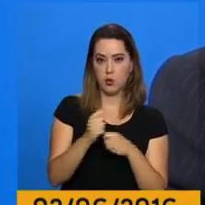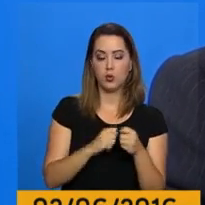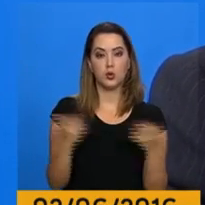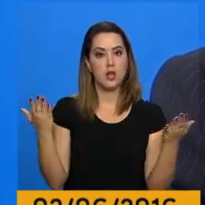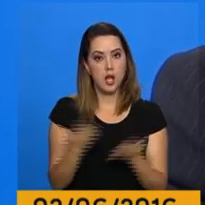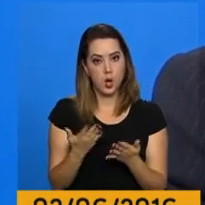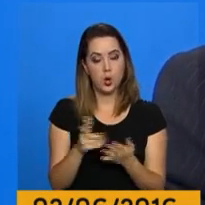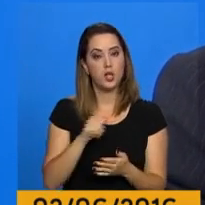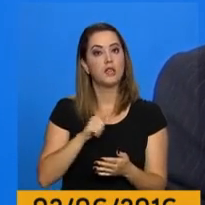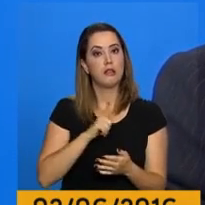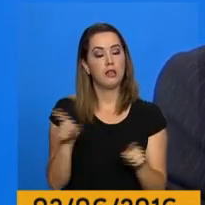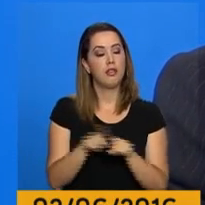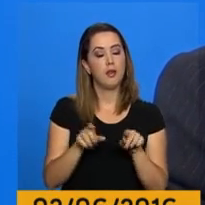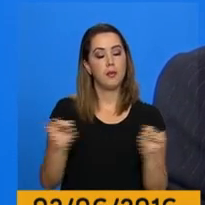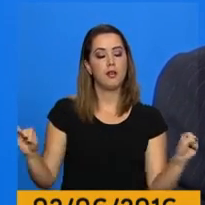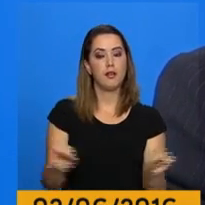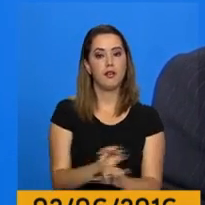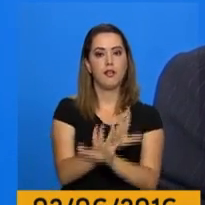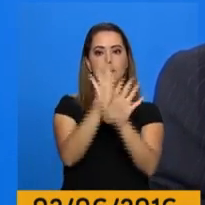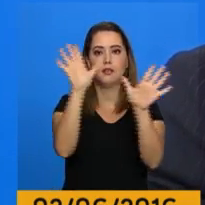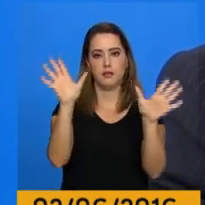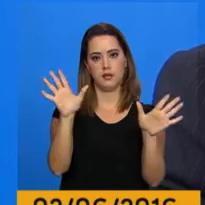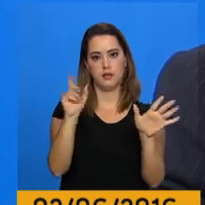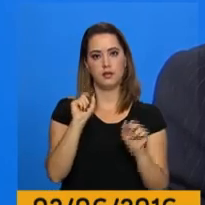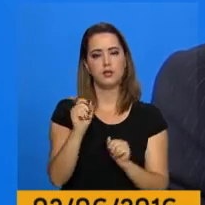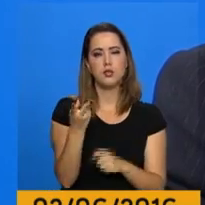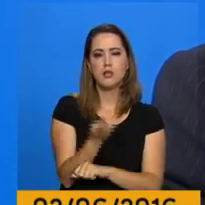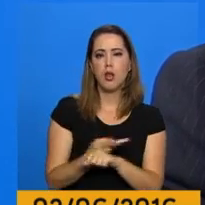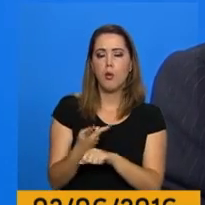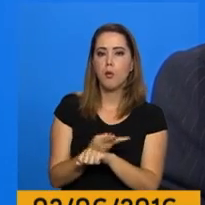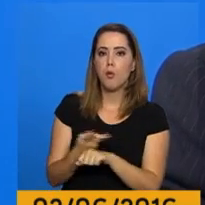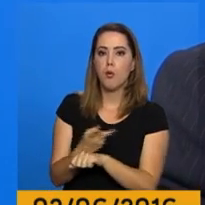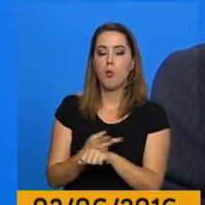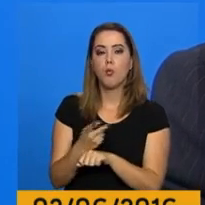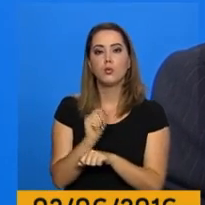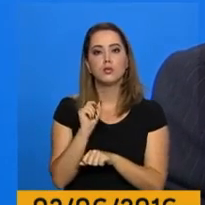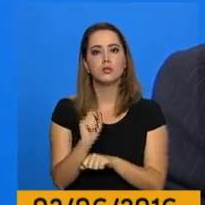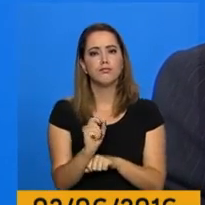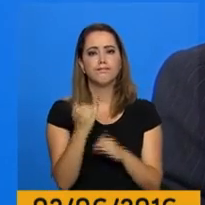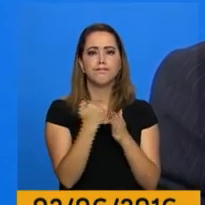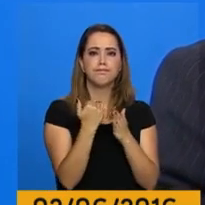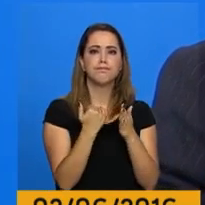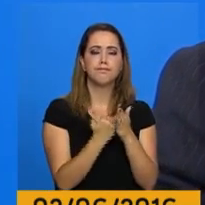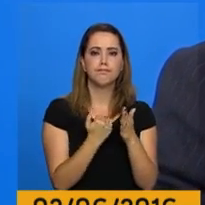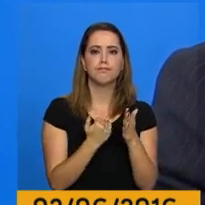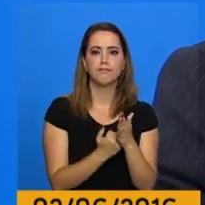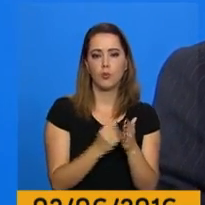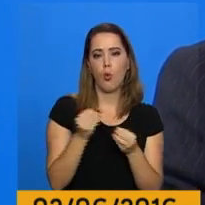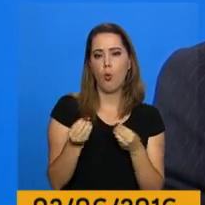transparência, ao qual me referir no discurso de posse. É buscar um conteúdo material, mecanismos